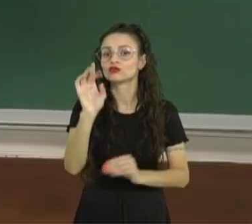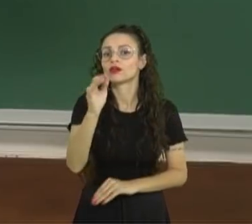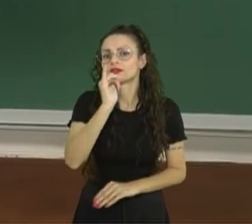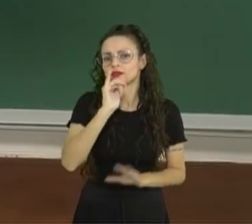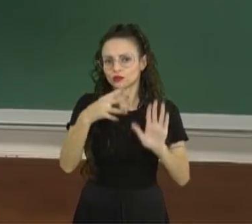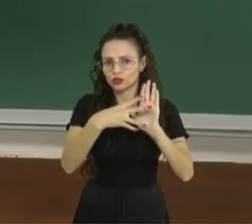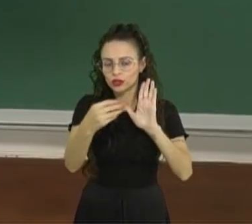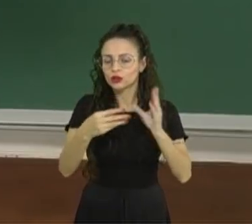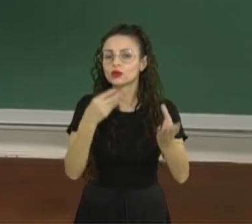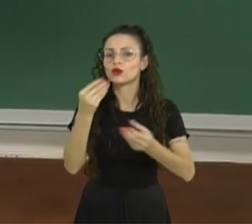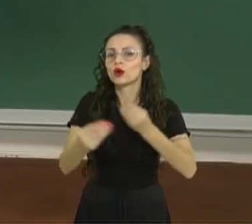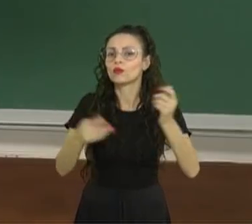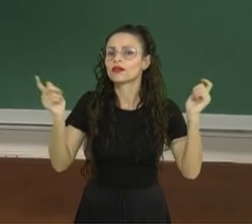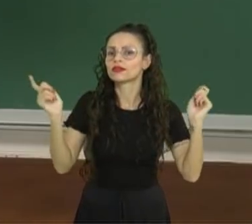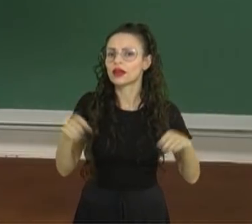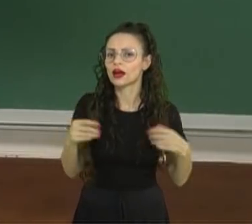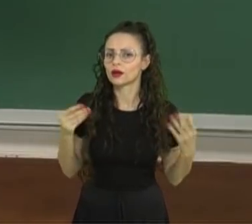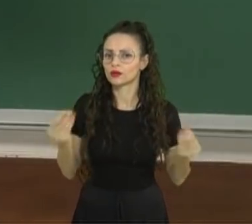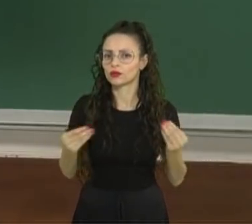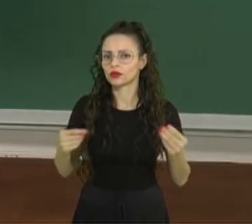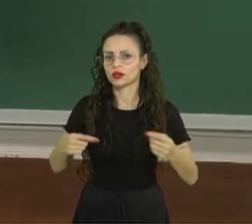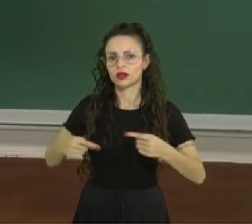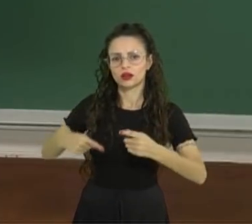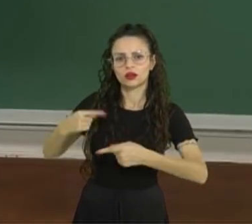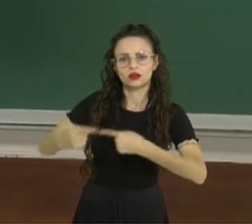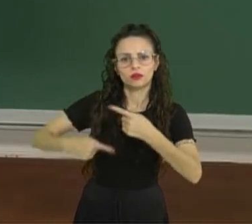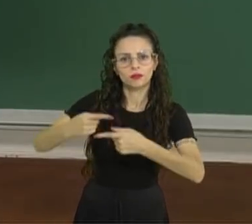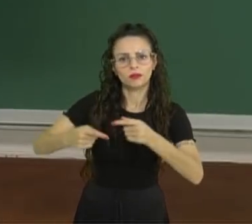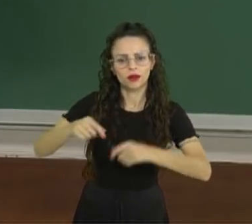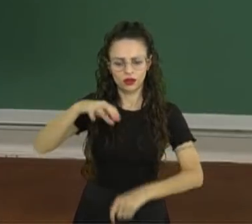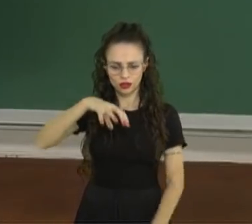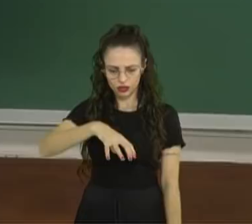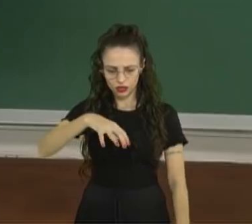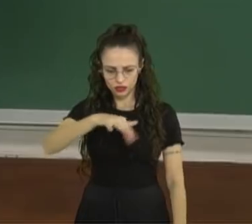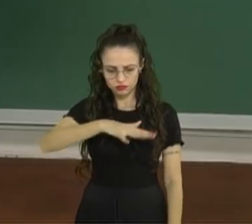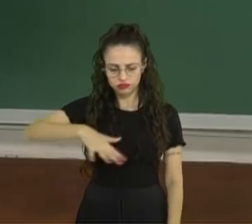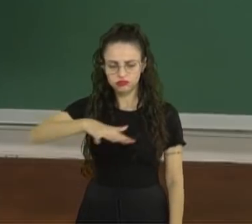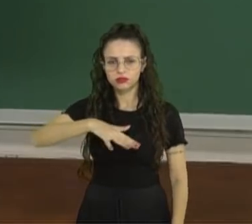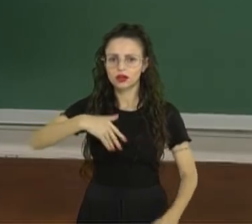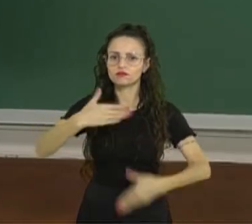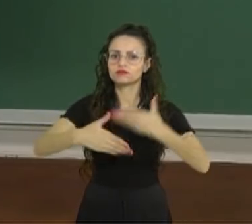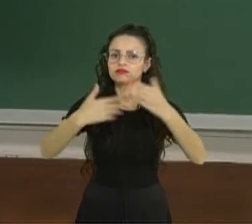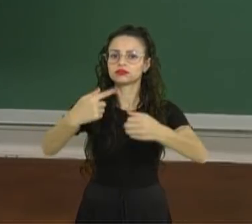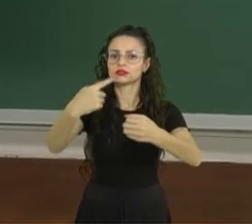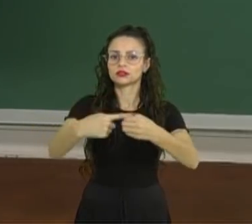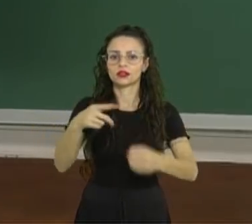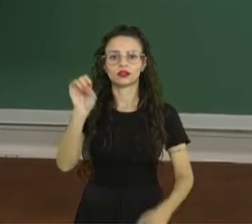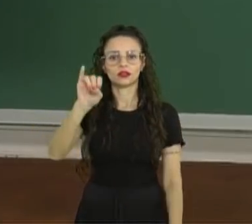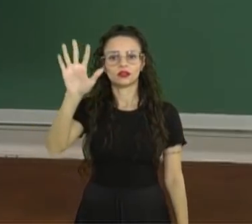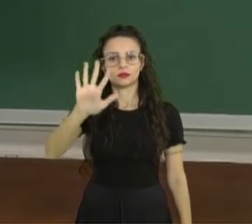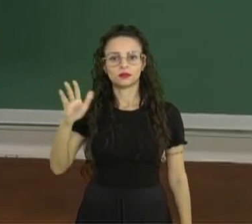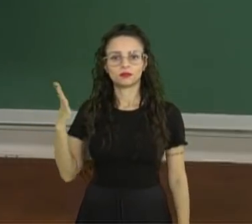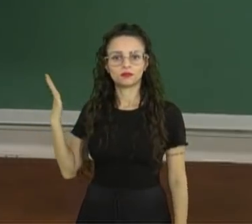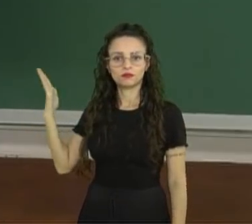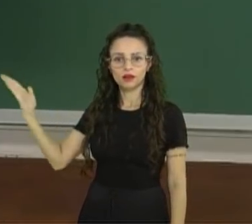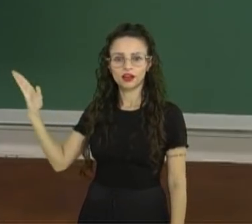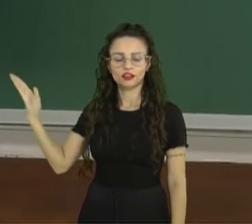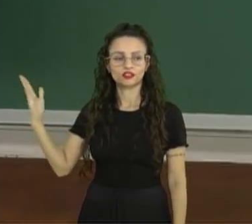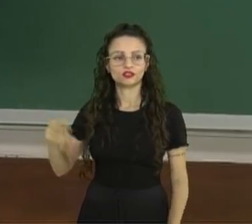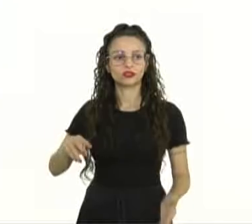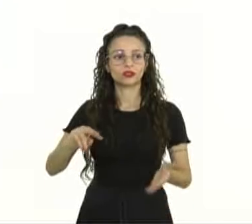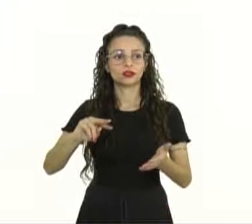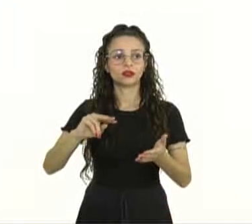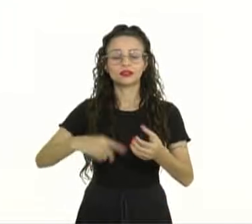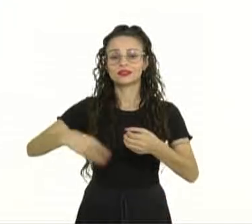né? Como que pode um processo evolutivo de uma aldeia se desenvolver numa cidade. Essa imagem é da cidade da Babilônia,